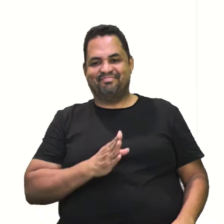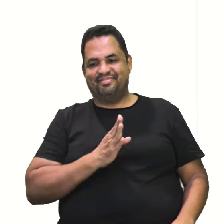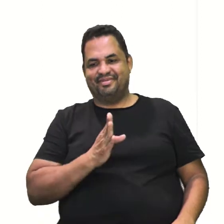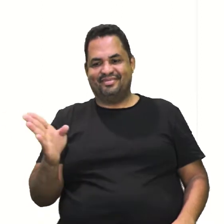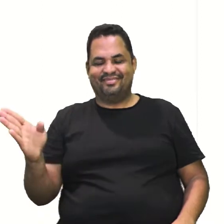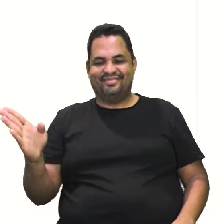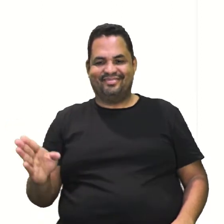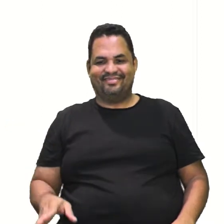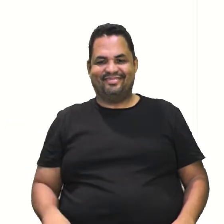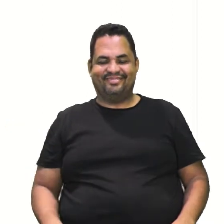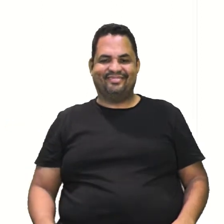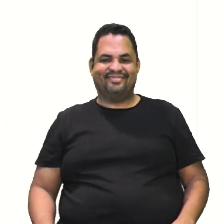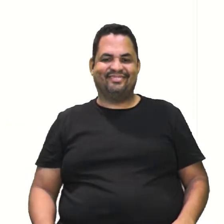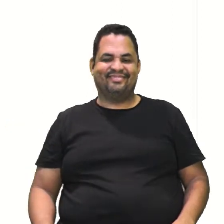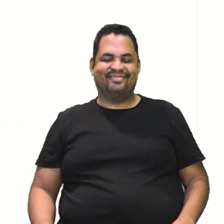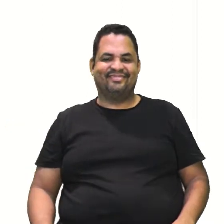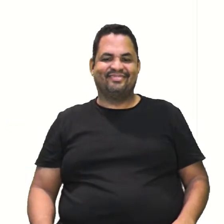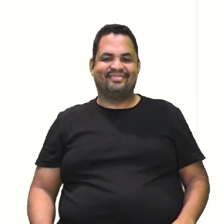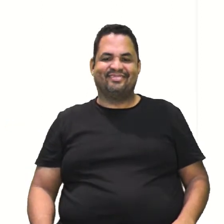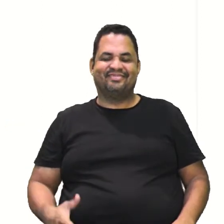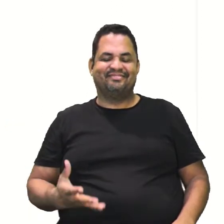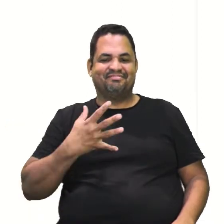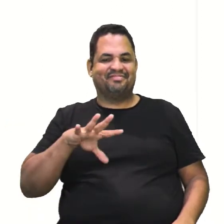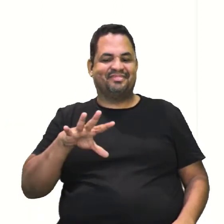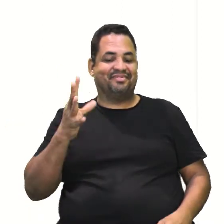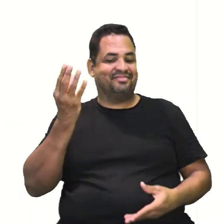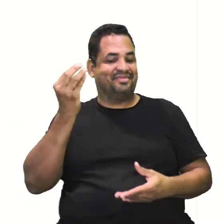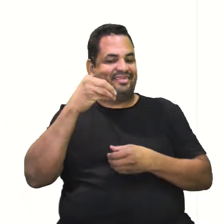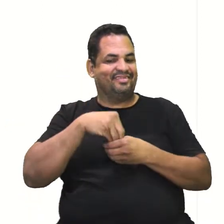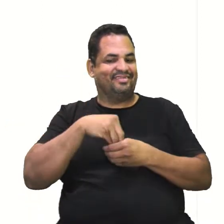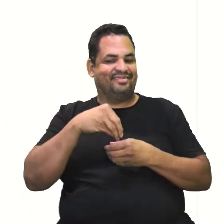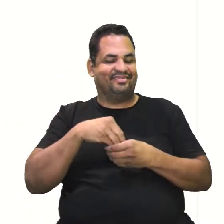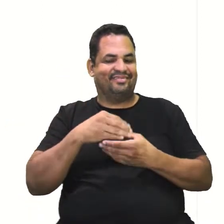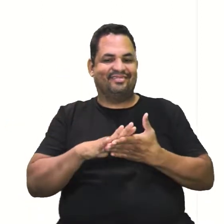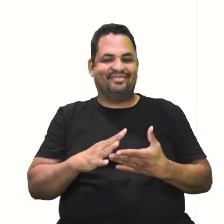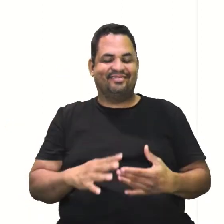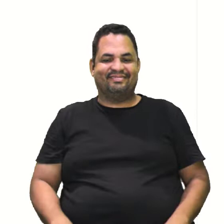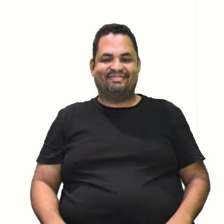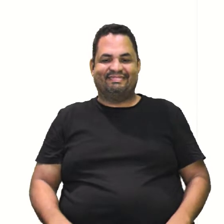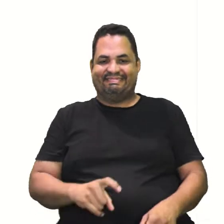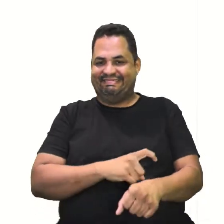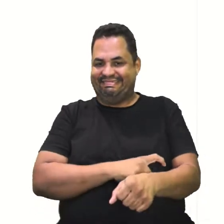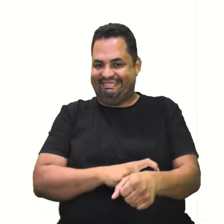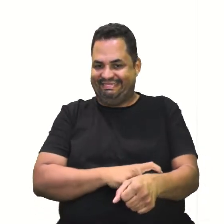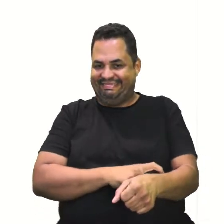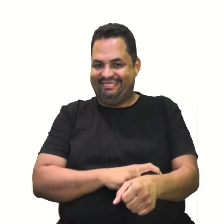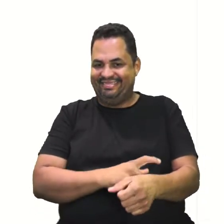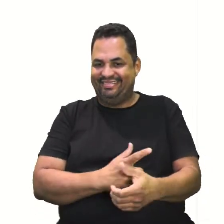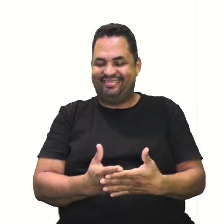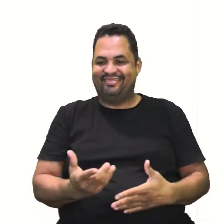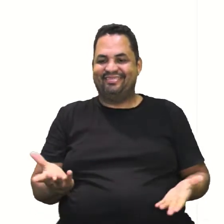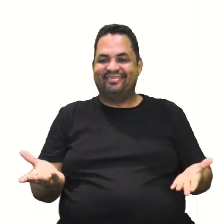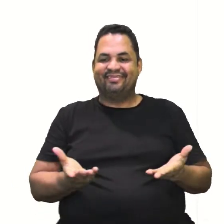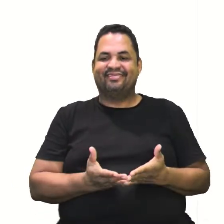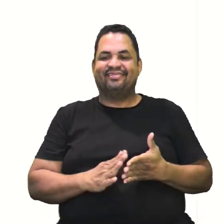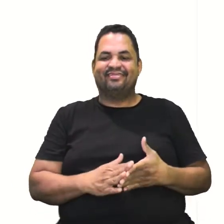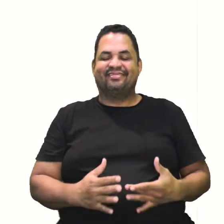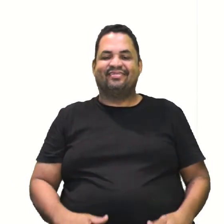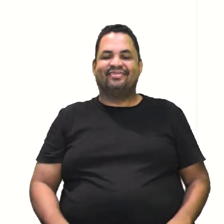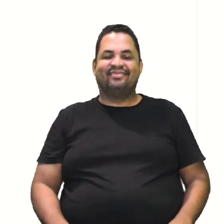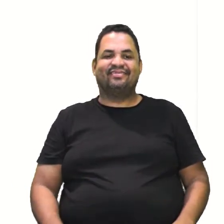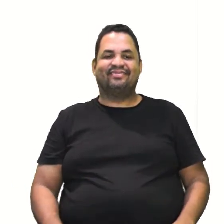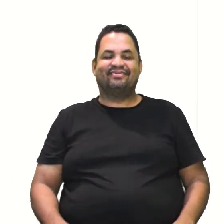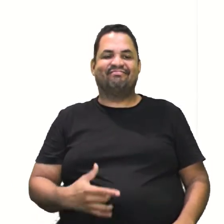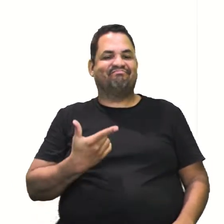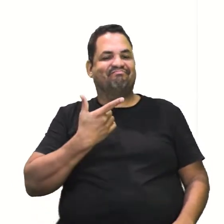pra estar aqui dentro, né? Mas tudo bem. É porque ele não quer. Ele não quer. Ele tá meio nervoso Sem hoje. querer próprio. Ele tá afobado